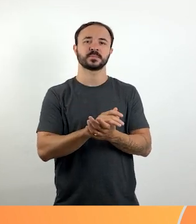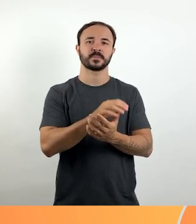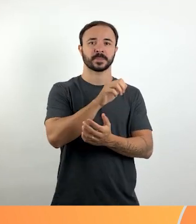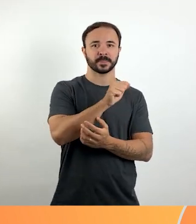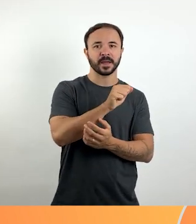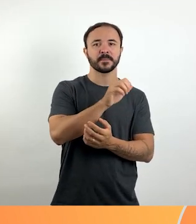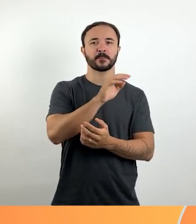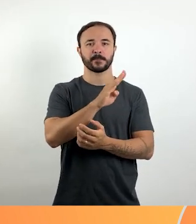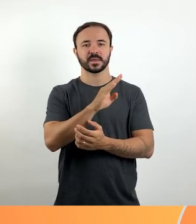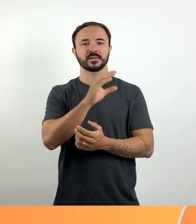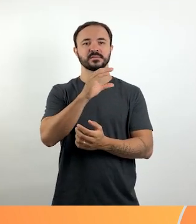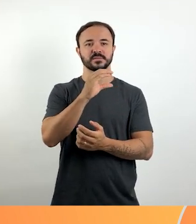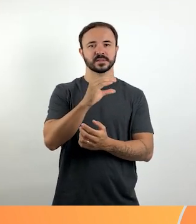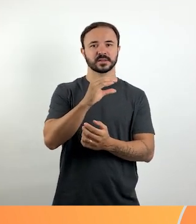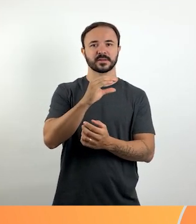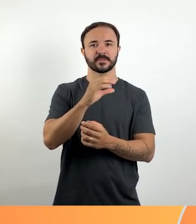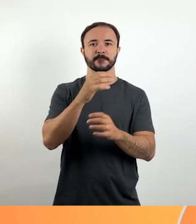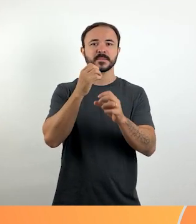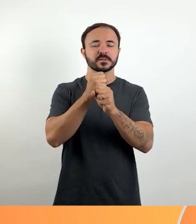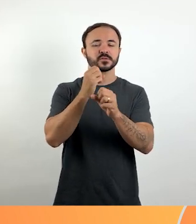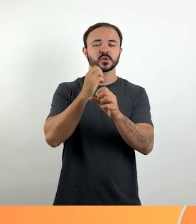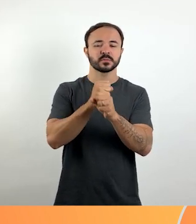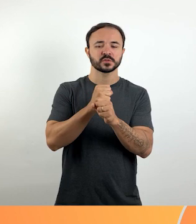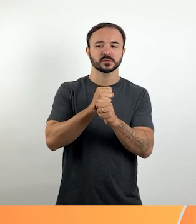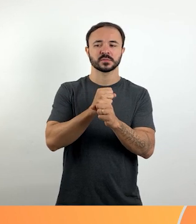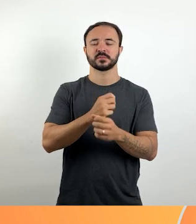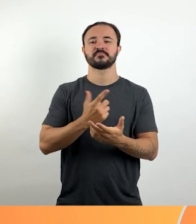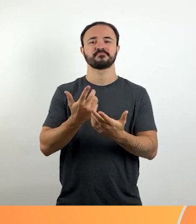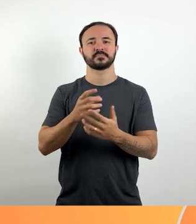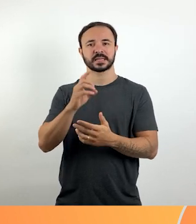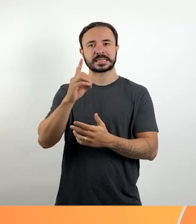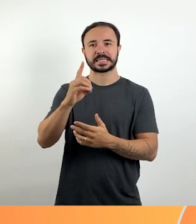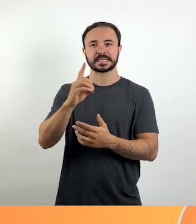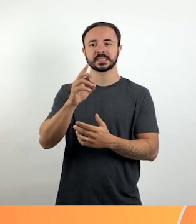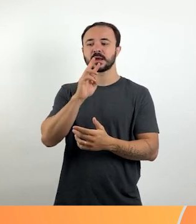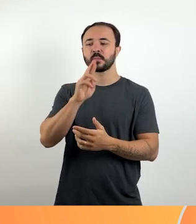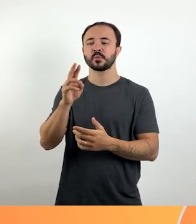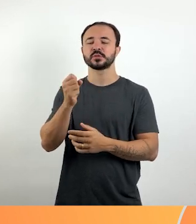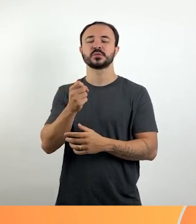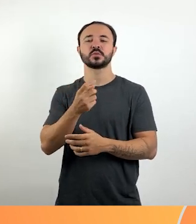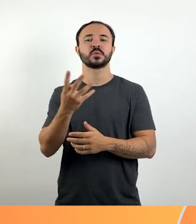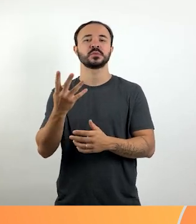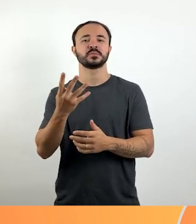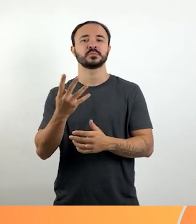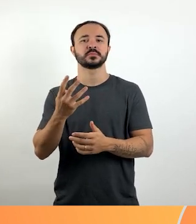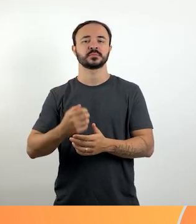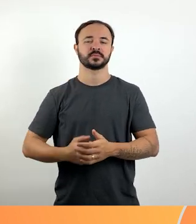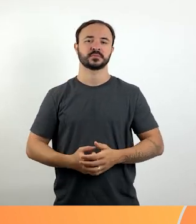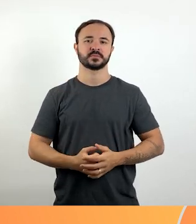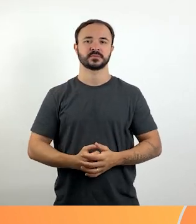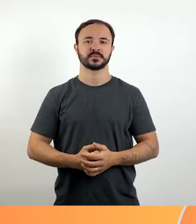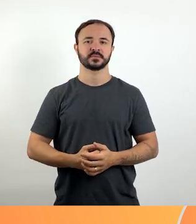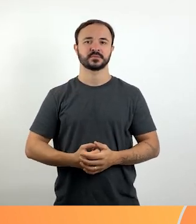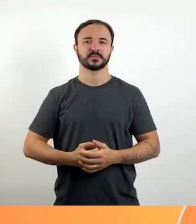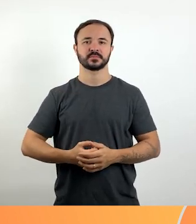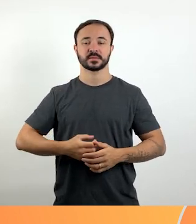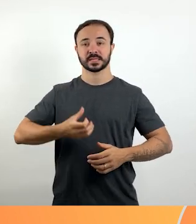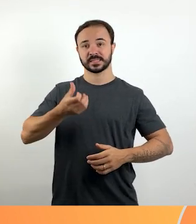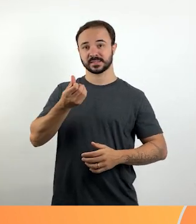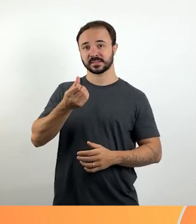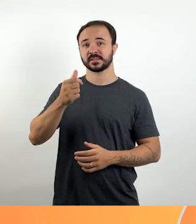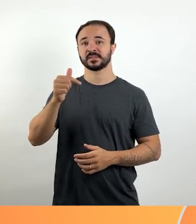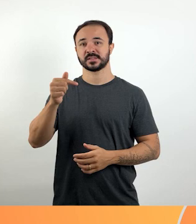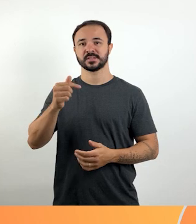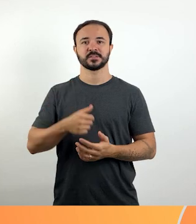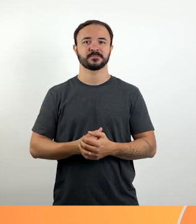mais C mais D é igual a 67. Qual